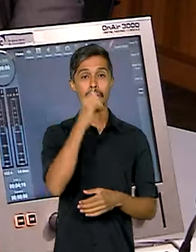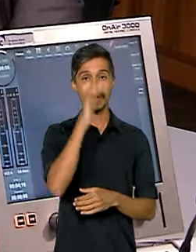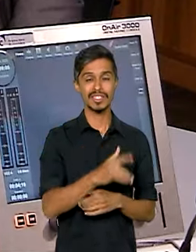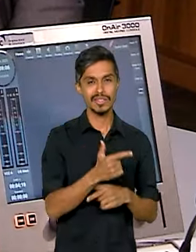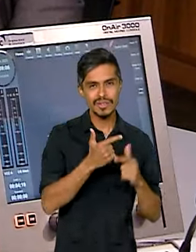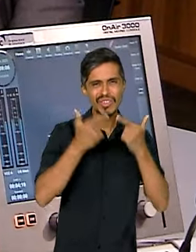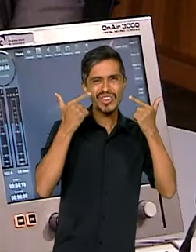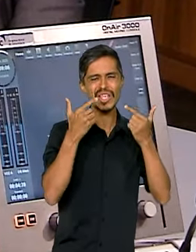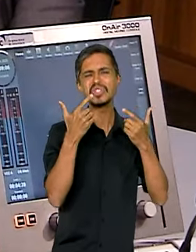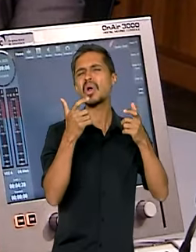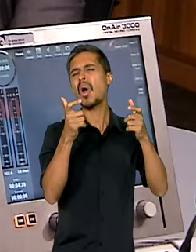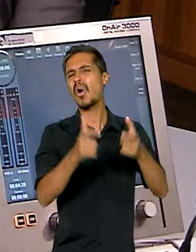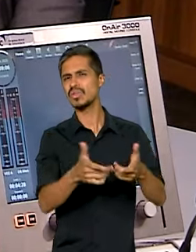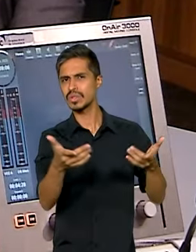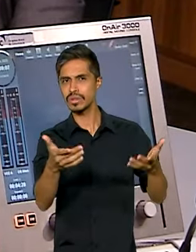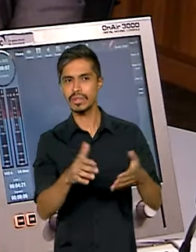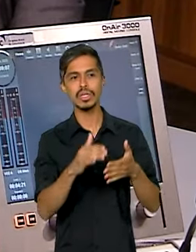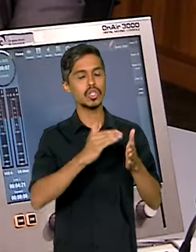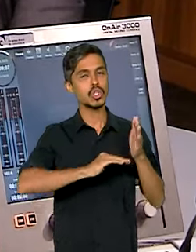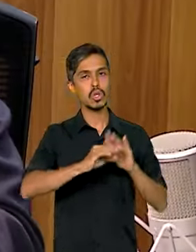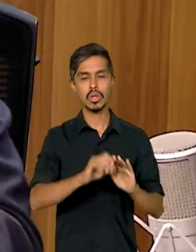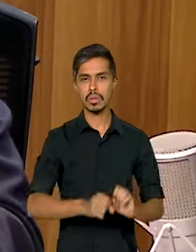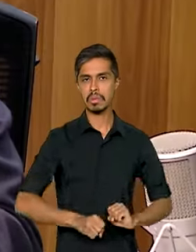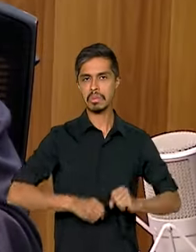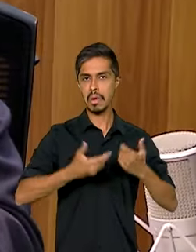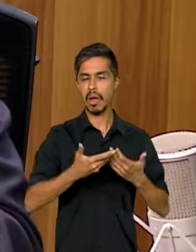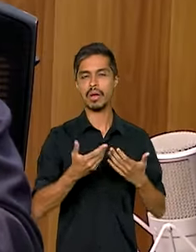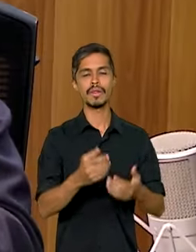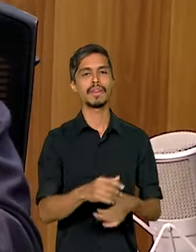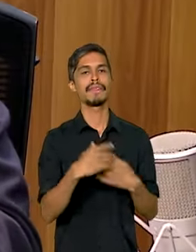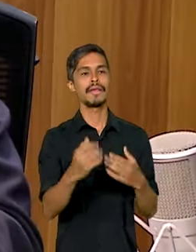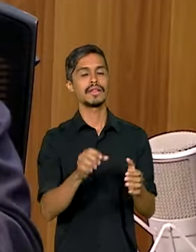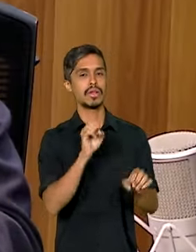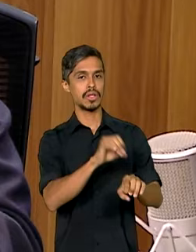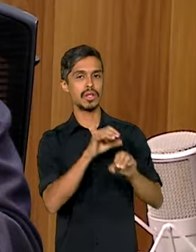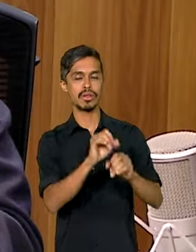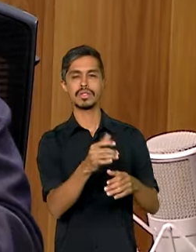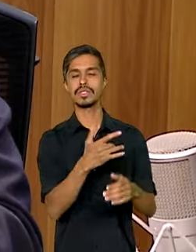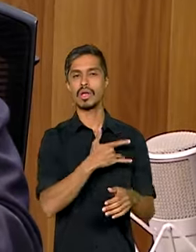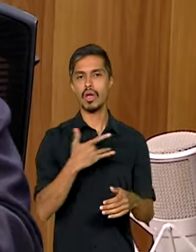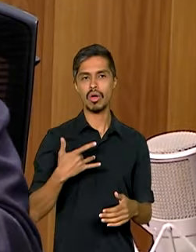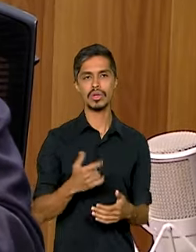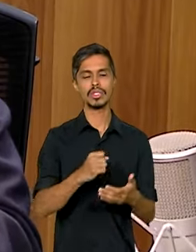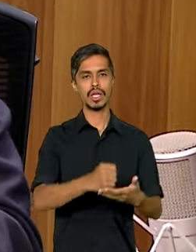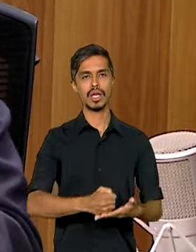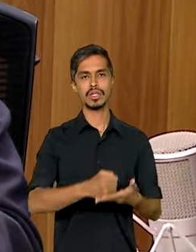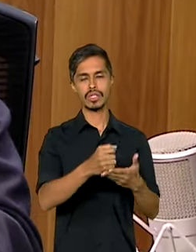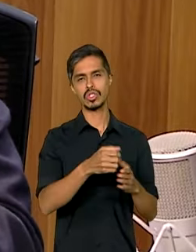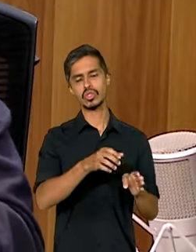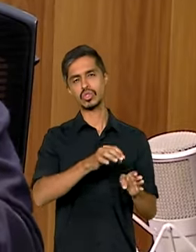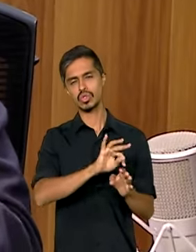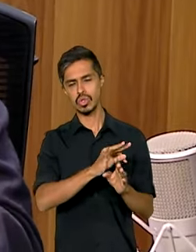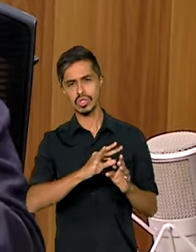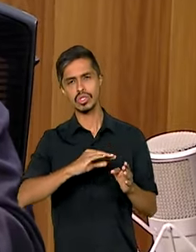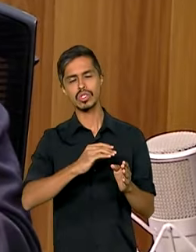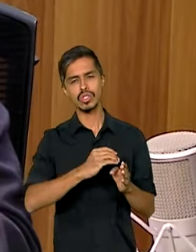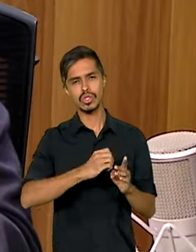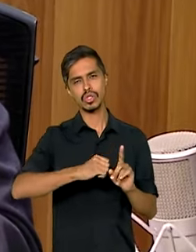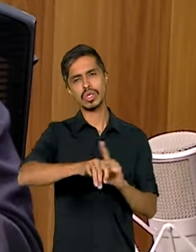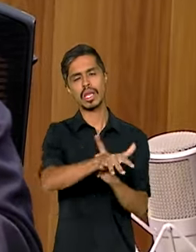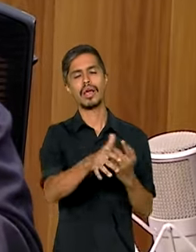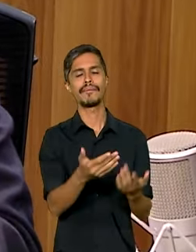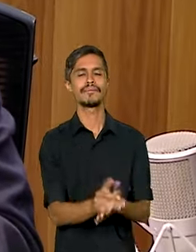sorridente então todas as ações da educação da Saúde da Assistência Social estão disponíveis e qualquer